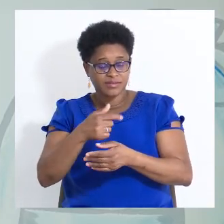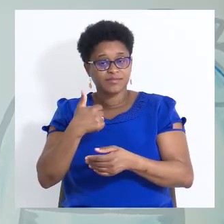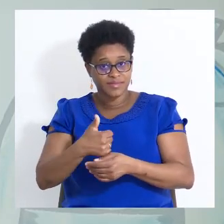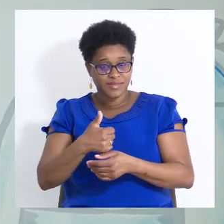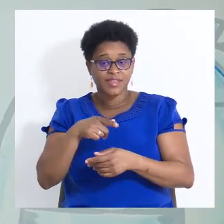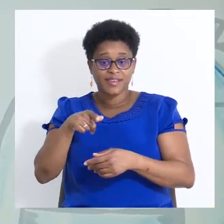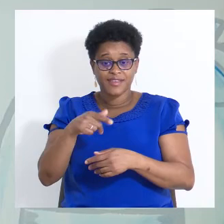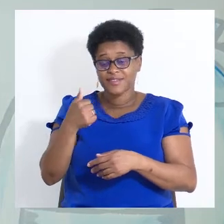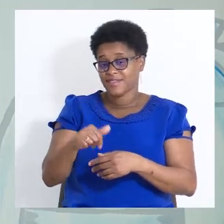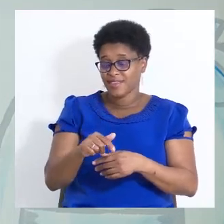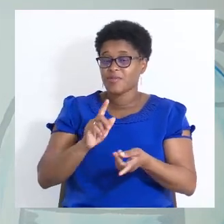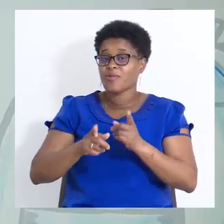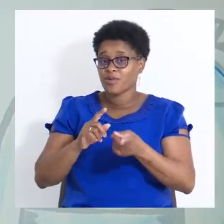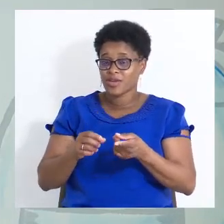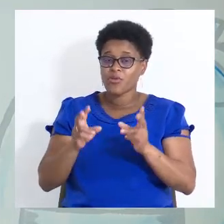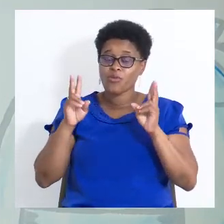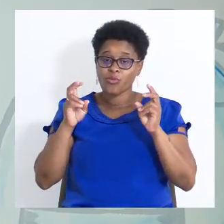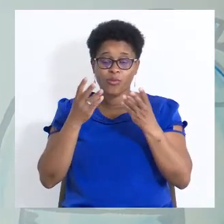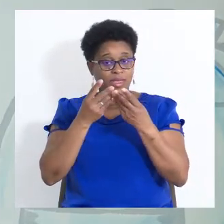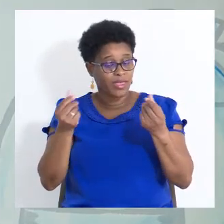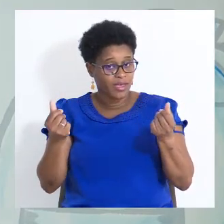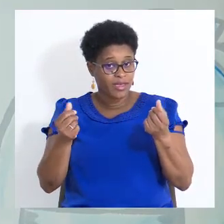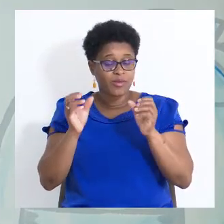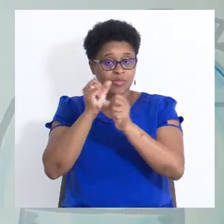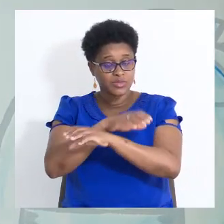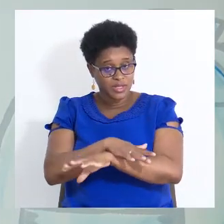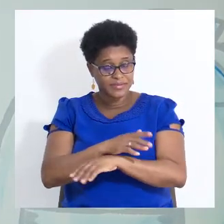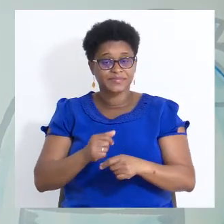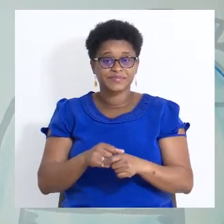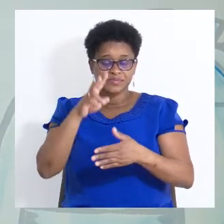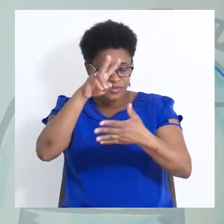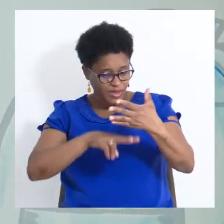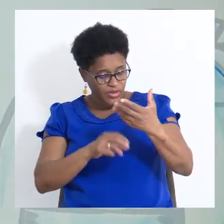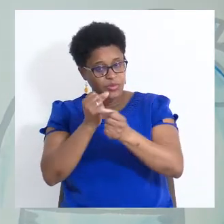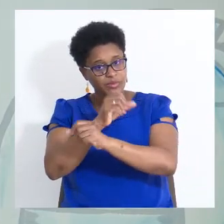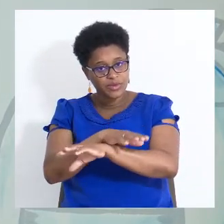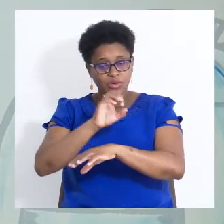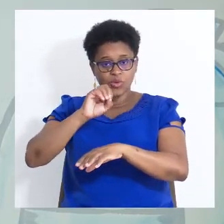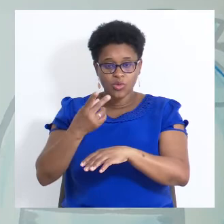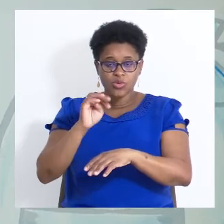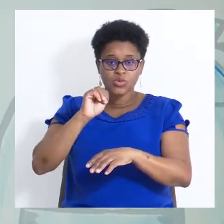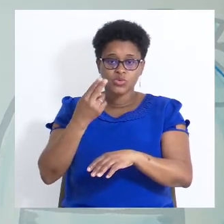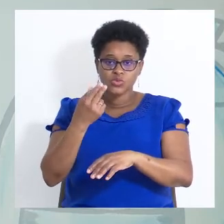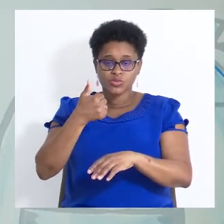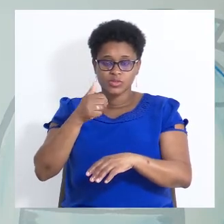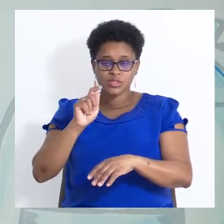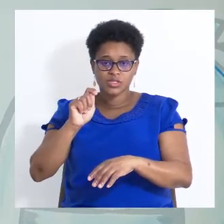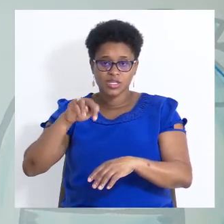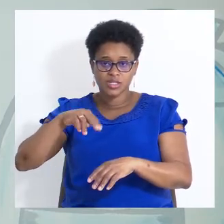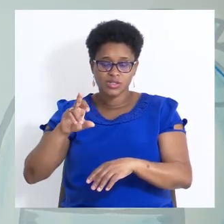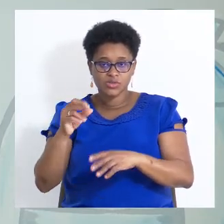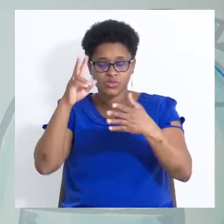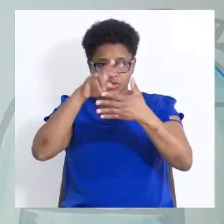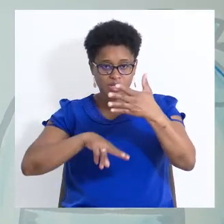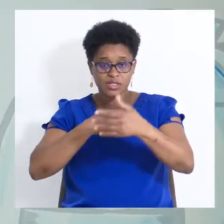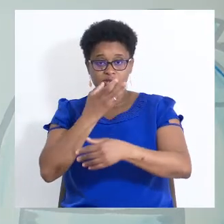Ok? Ok? Então aqui temos aquilo que é o conteúdo publicitário. Texto publicitário ou subgênero